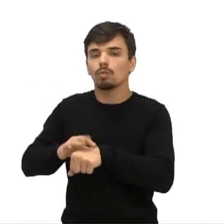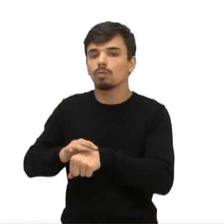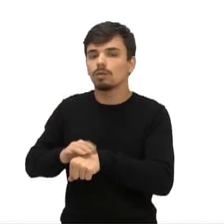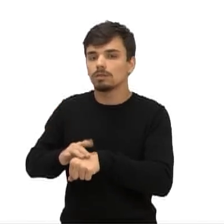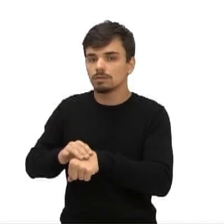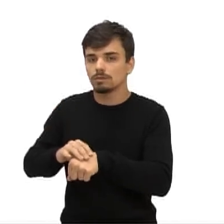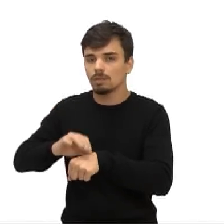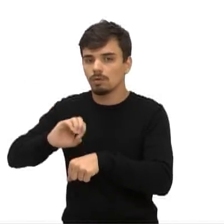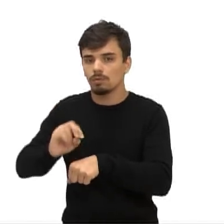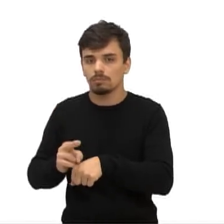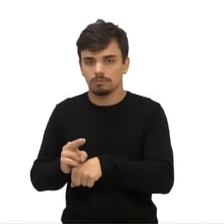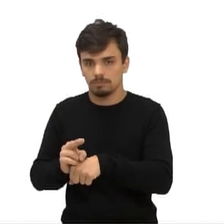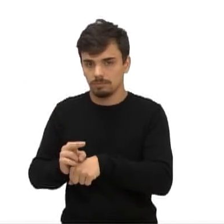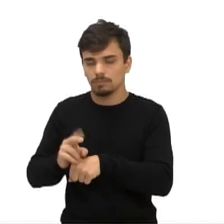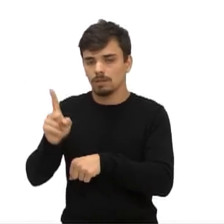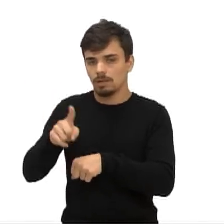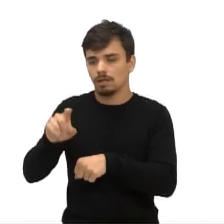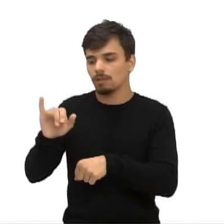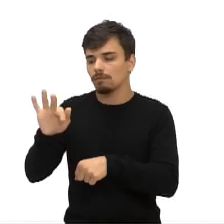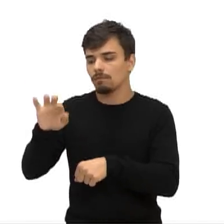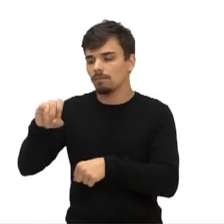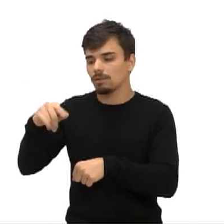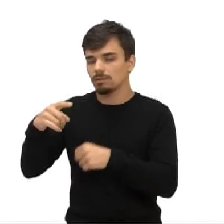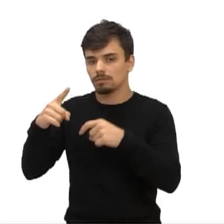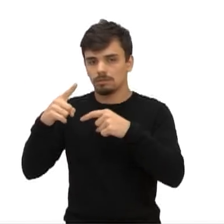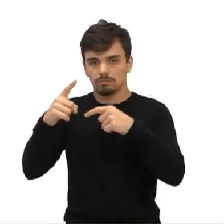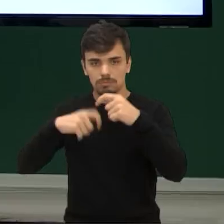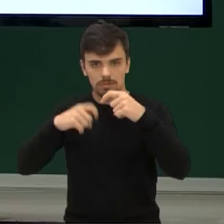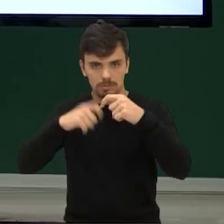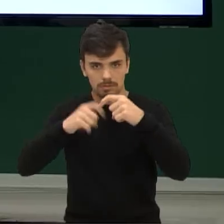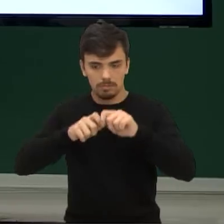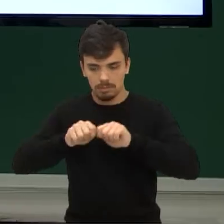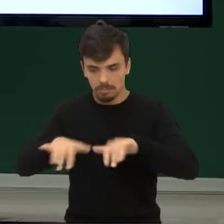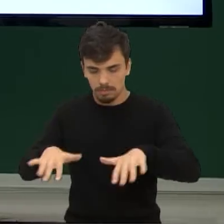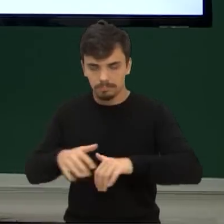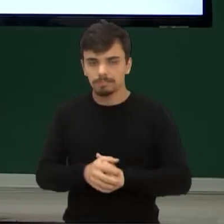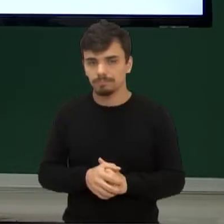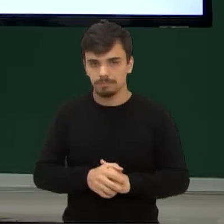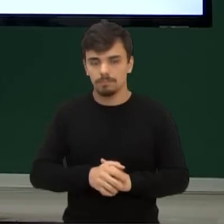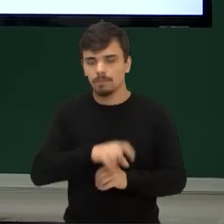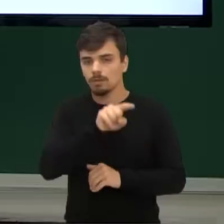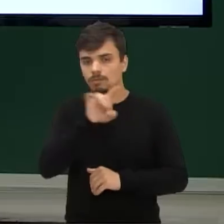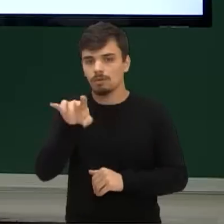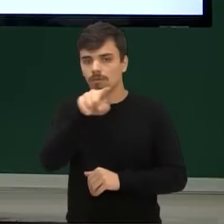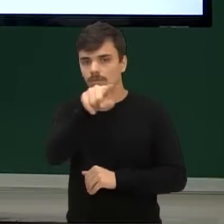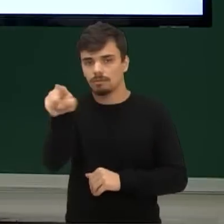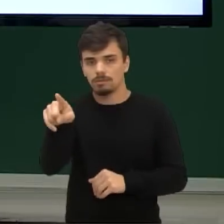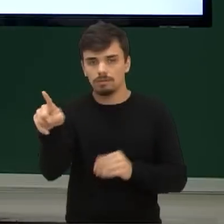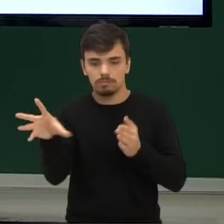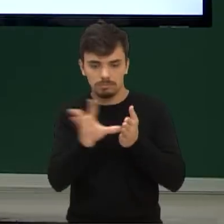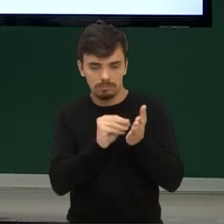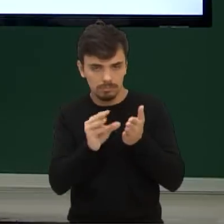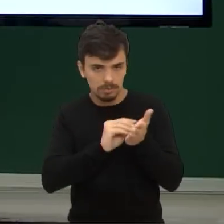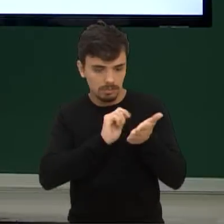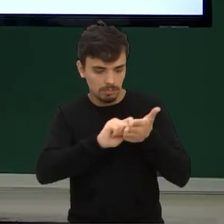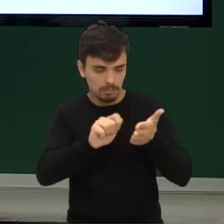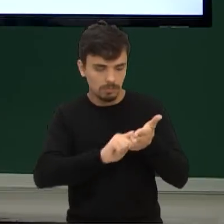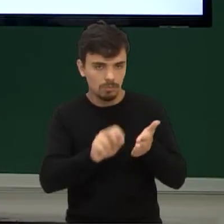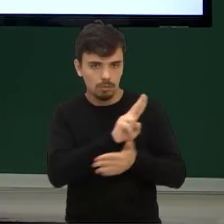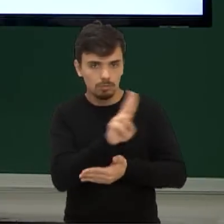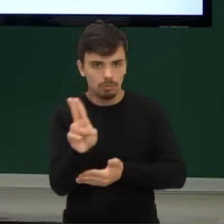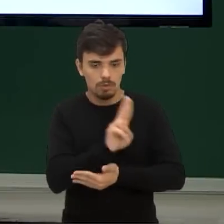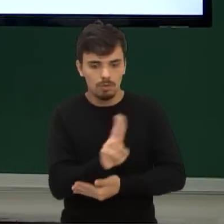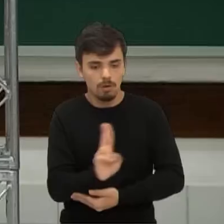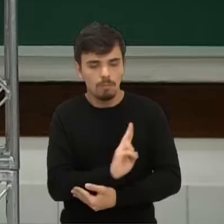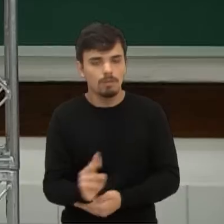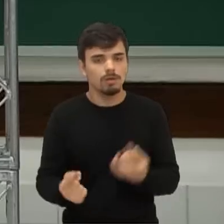as infecções sexualmente transmissíveis. Então, é só você anotar o nome de quais deles protegem,